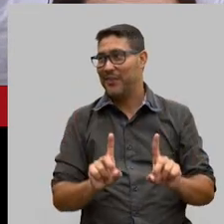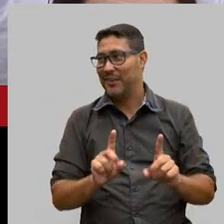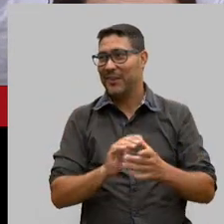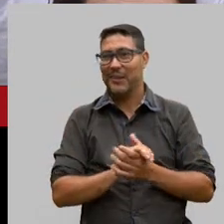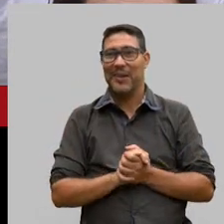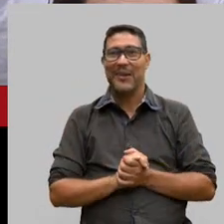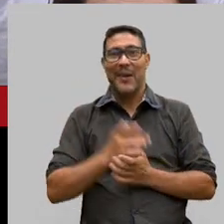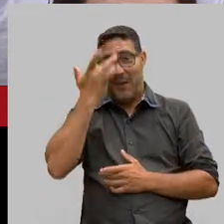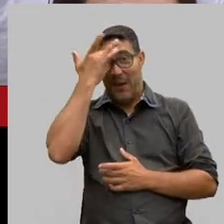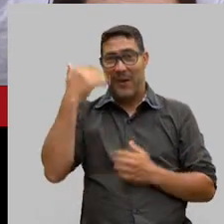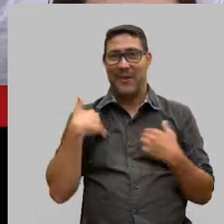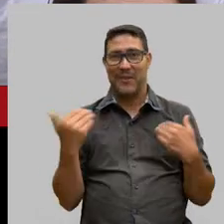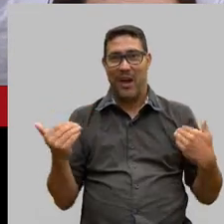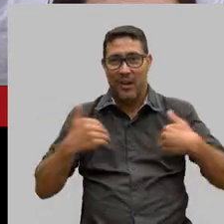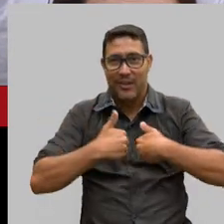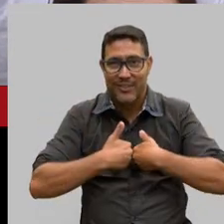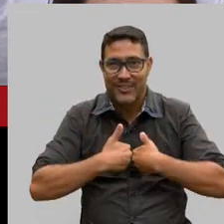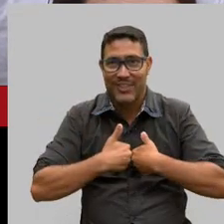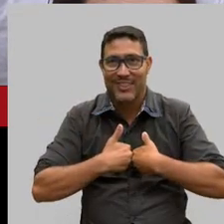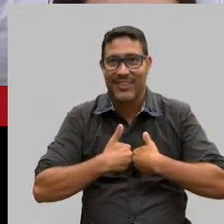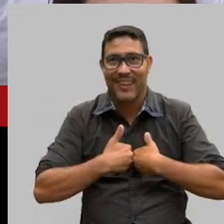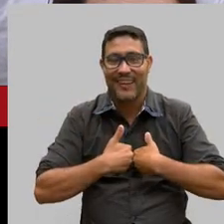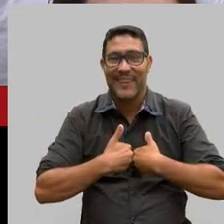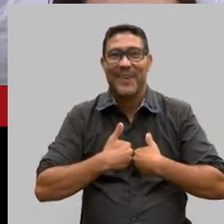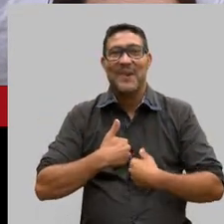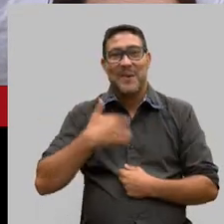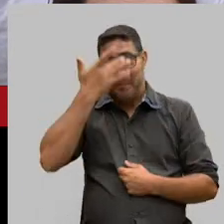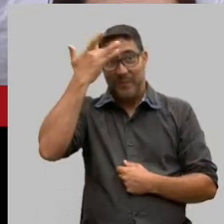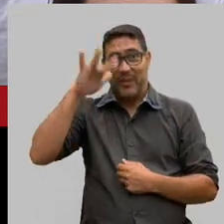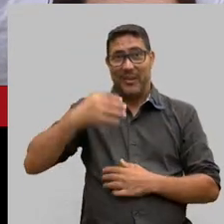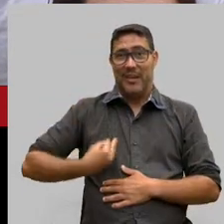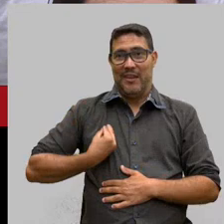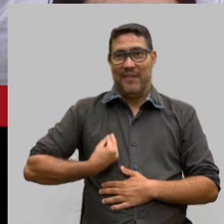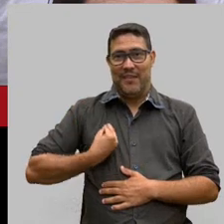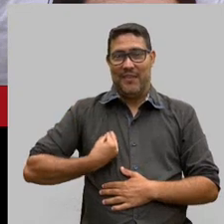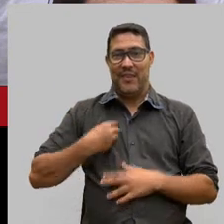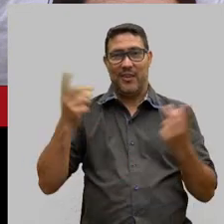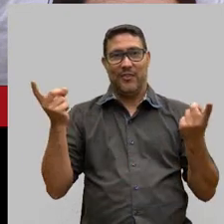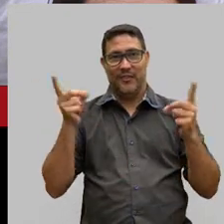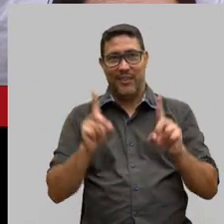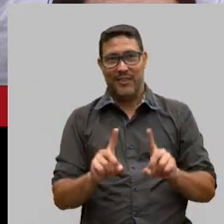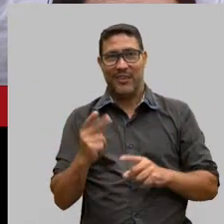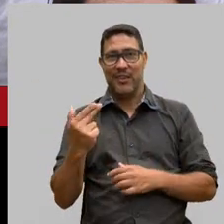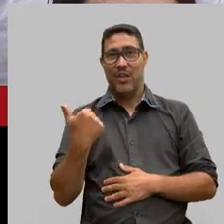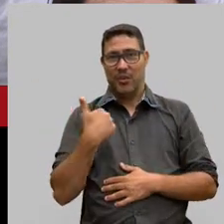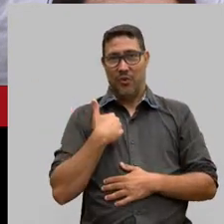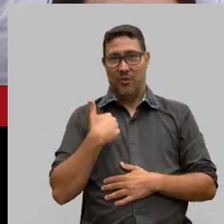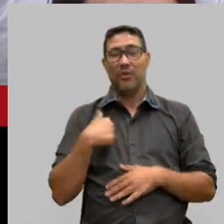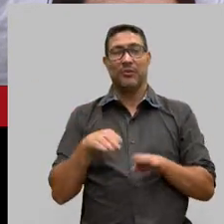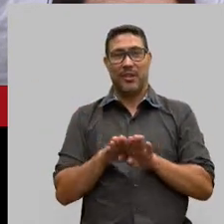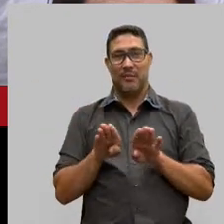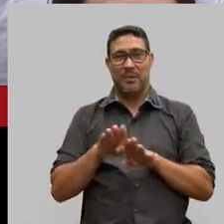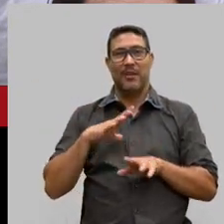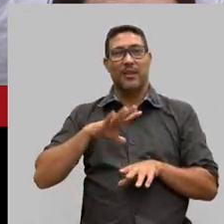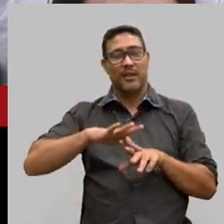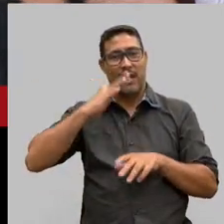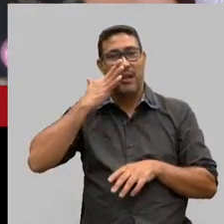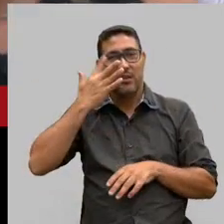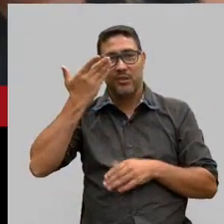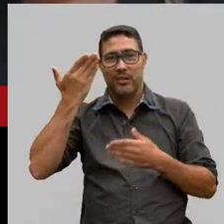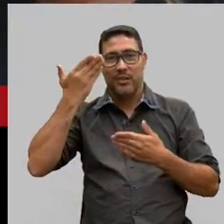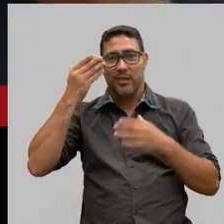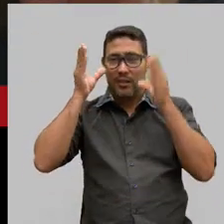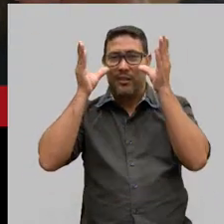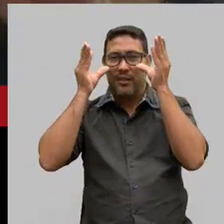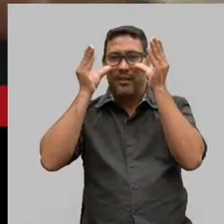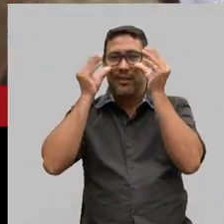autista é uma pessoa eh vivendo com deficiência assim como eu que tenho deficiência visual assim como a